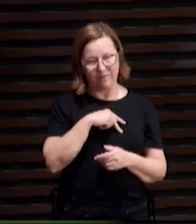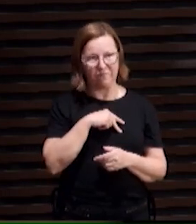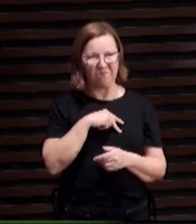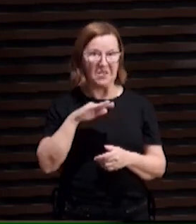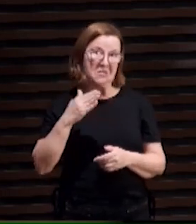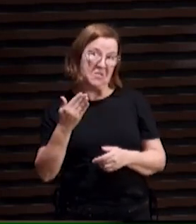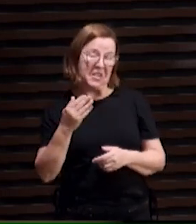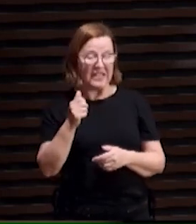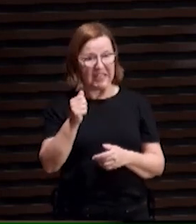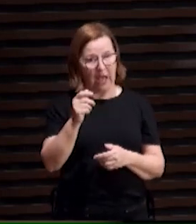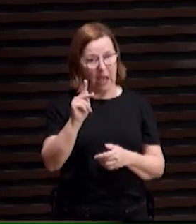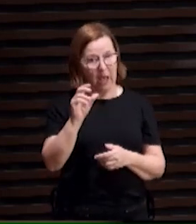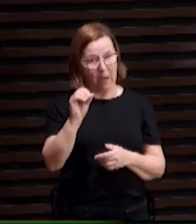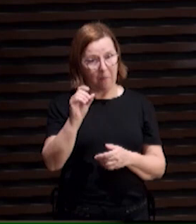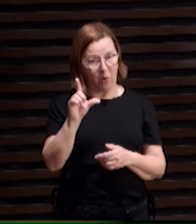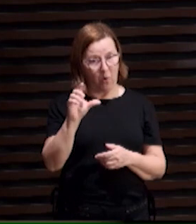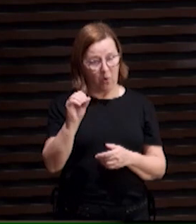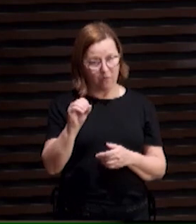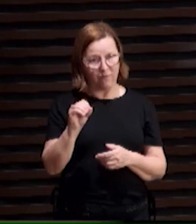Seria Apolo?